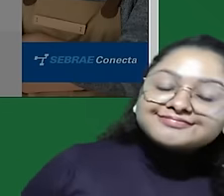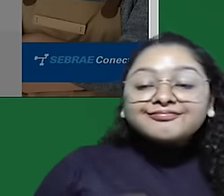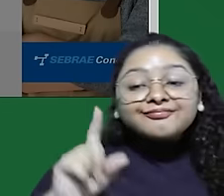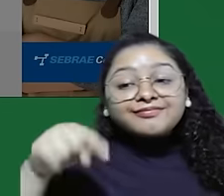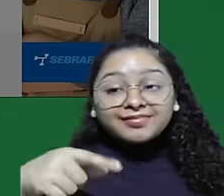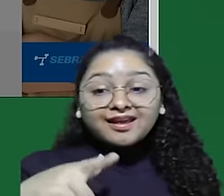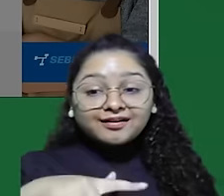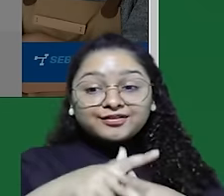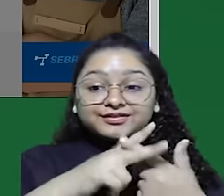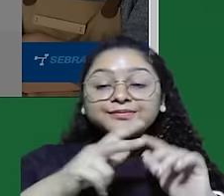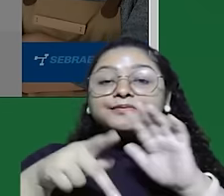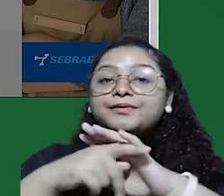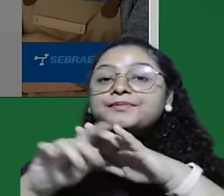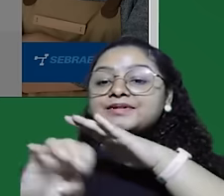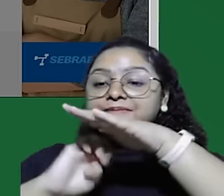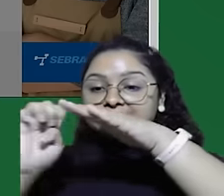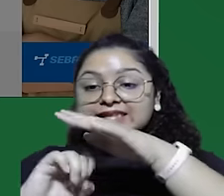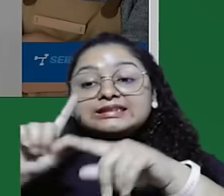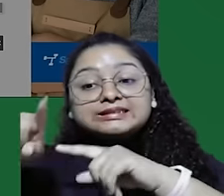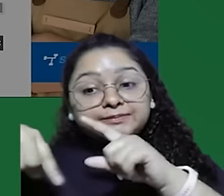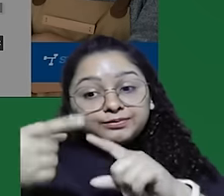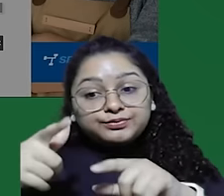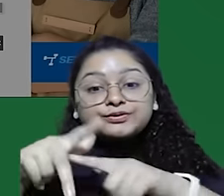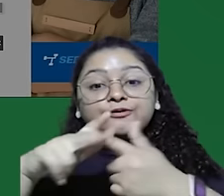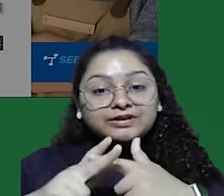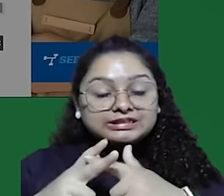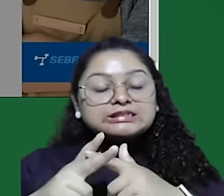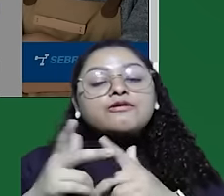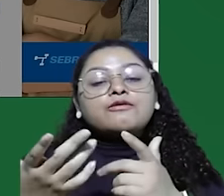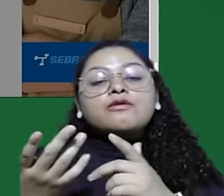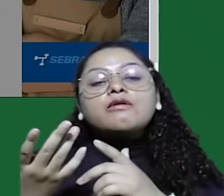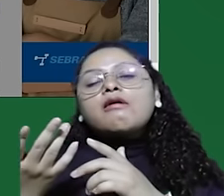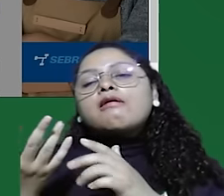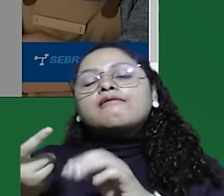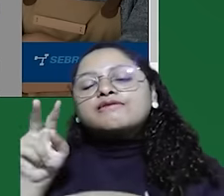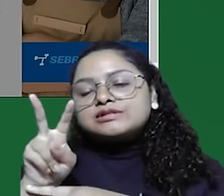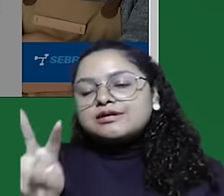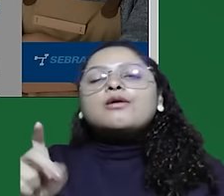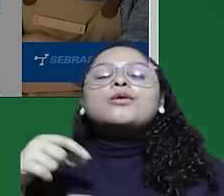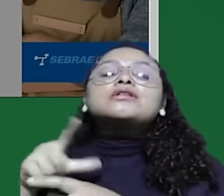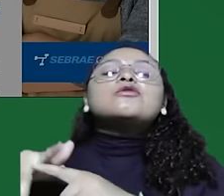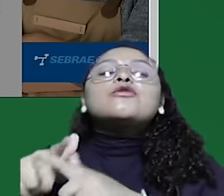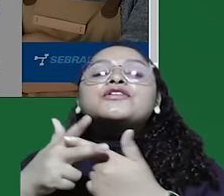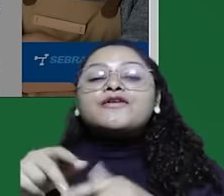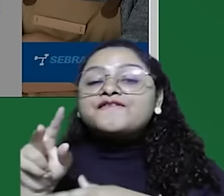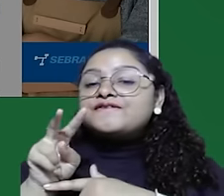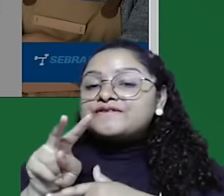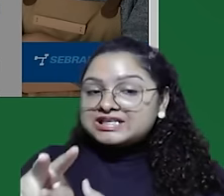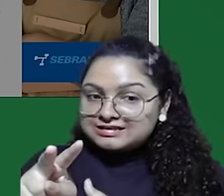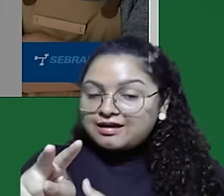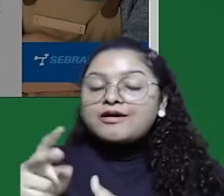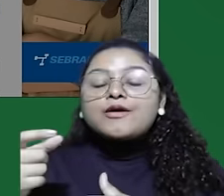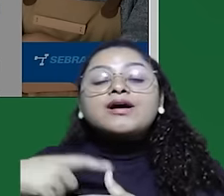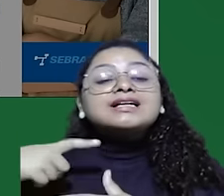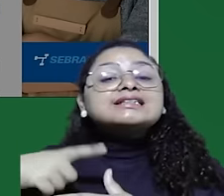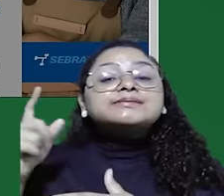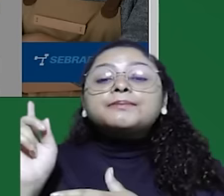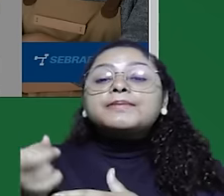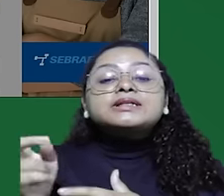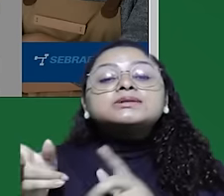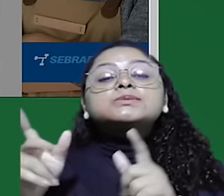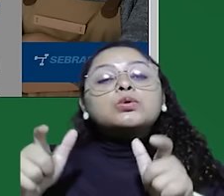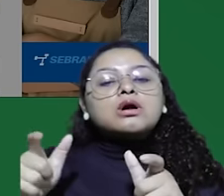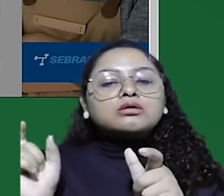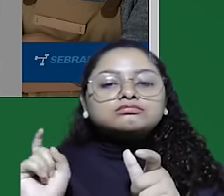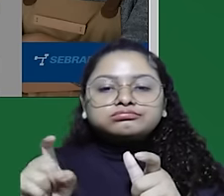configuração da empresa depois as configurações fiscais nas configurações fiscais Nesse Mesmo Lugar quando a gente